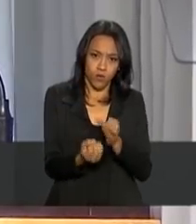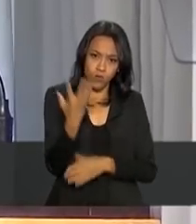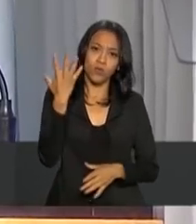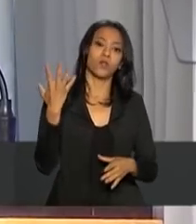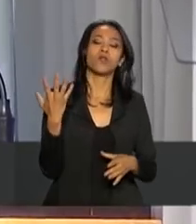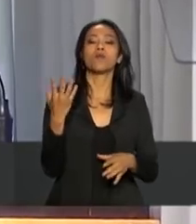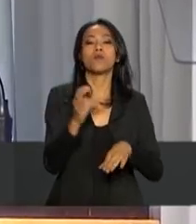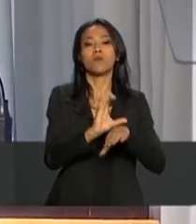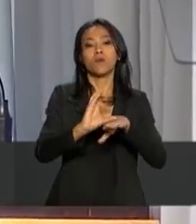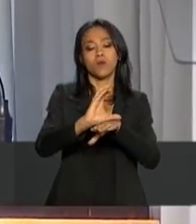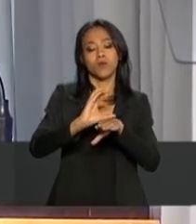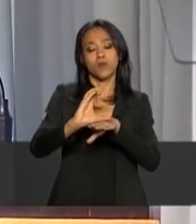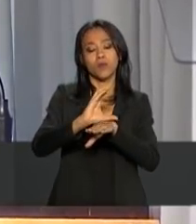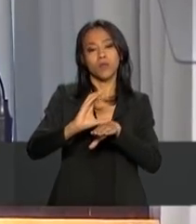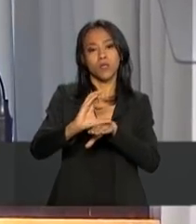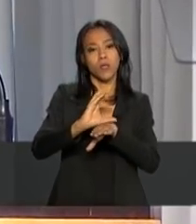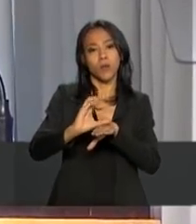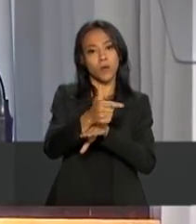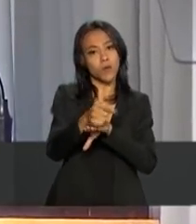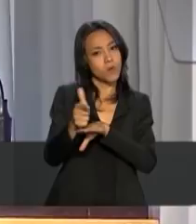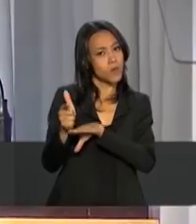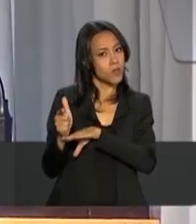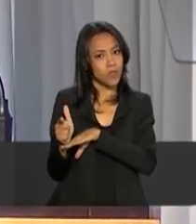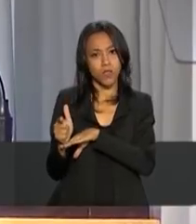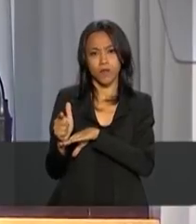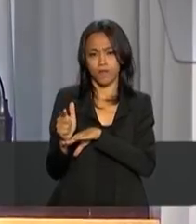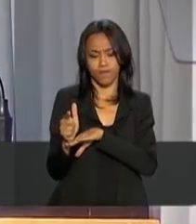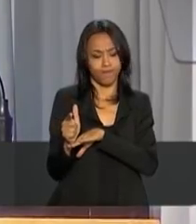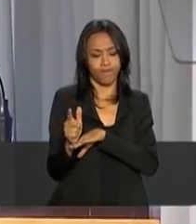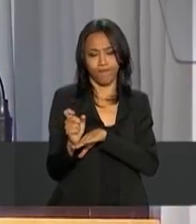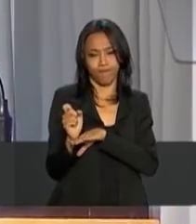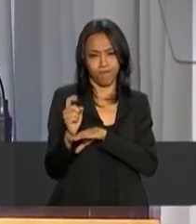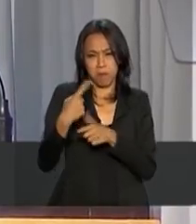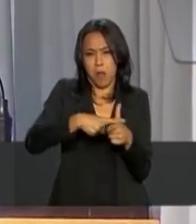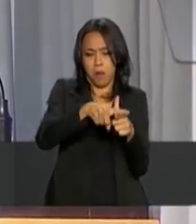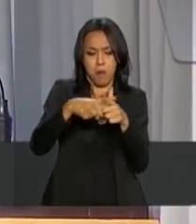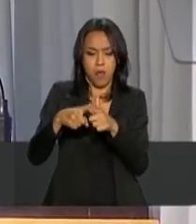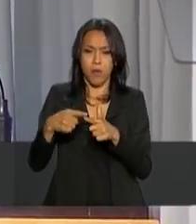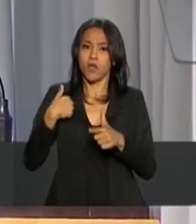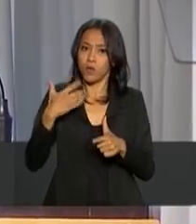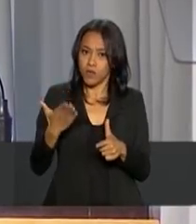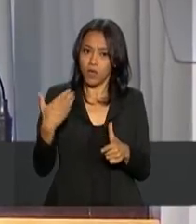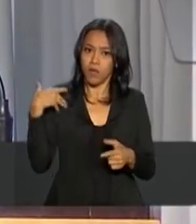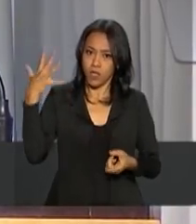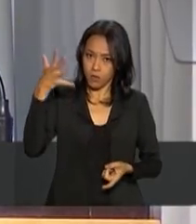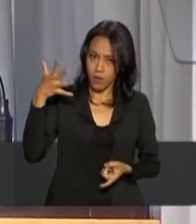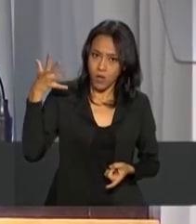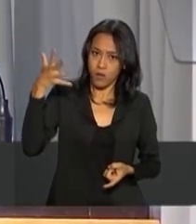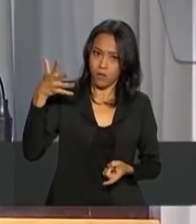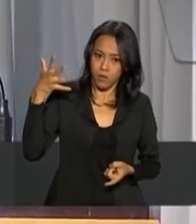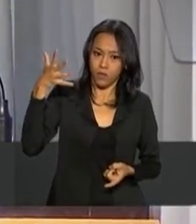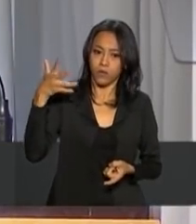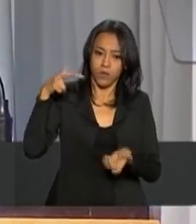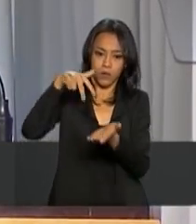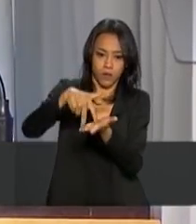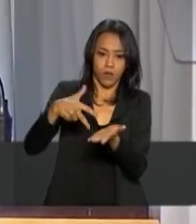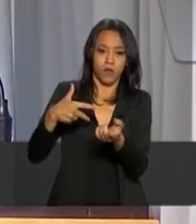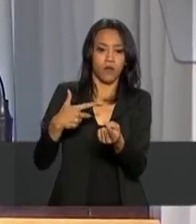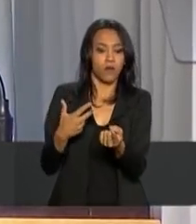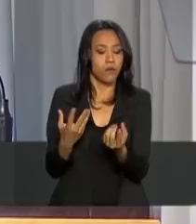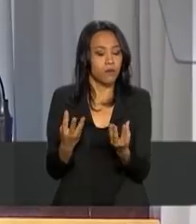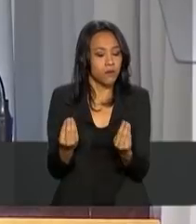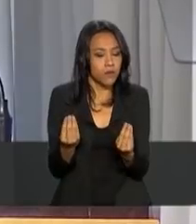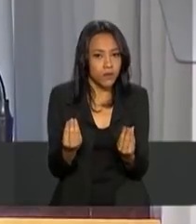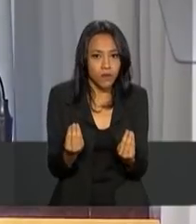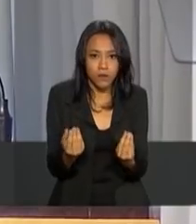surgisse a Constituição, não haveria mais nenhuma dificuldade no país. E eu cuidava até nas palestras que fazia. Não, não é assim, não. Nós vamos ter muito